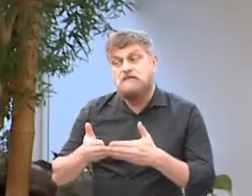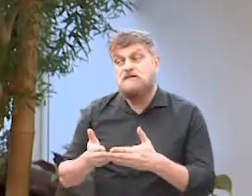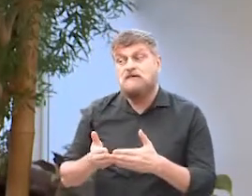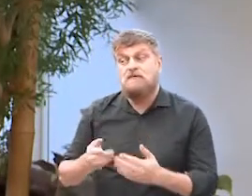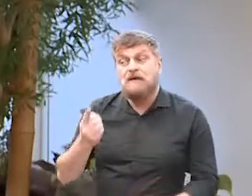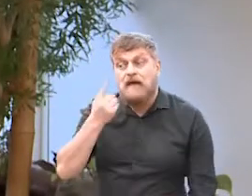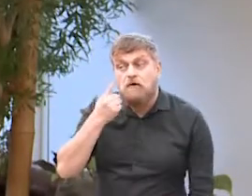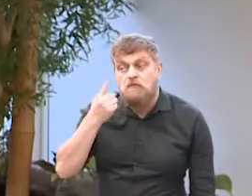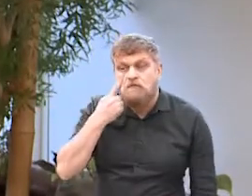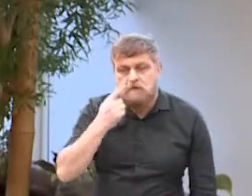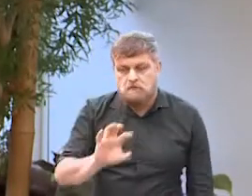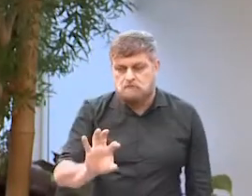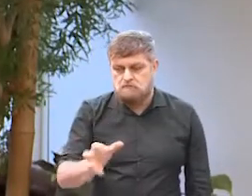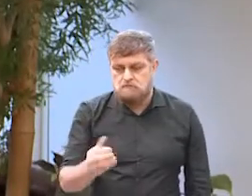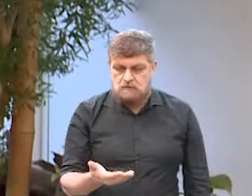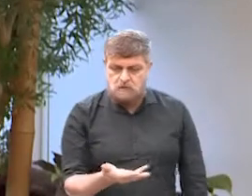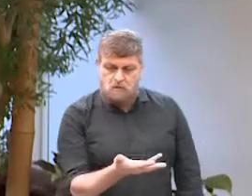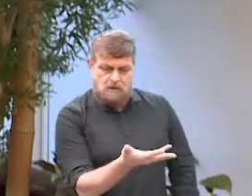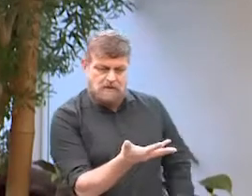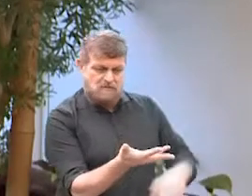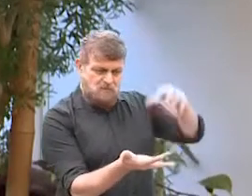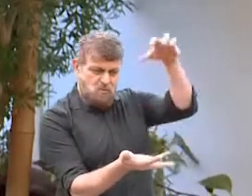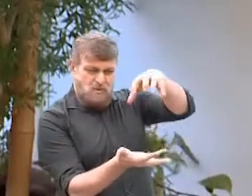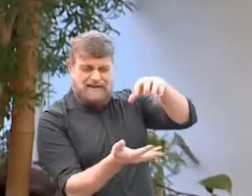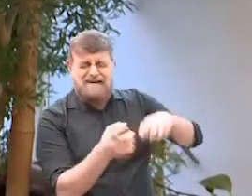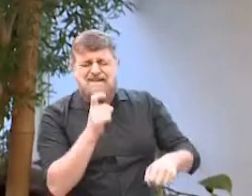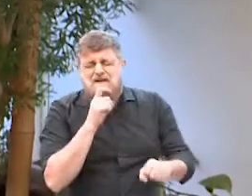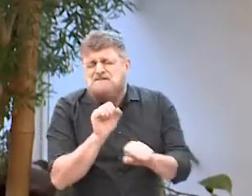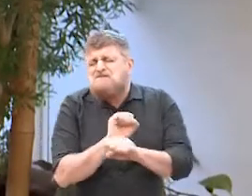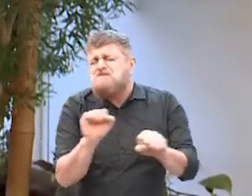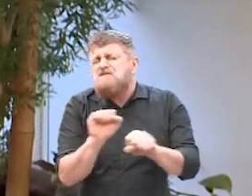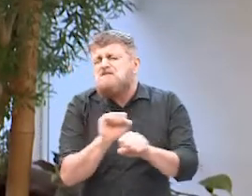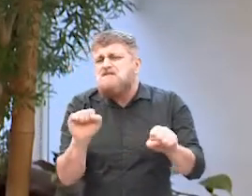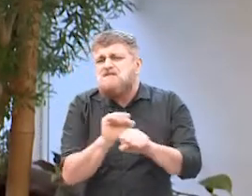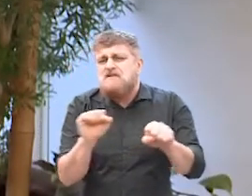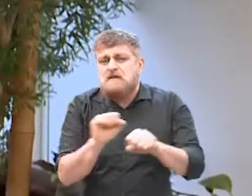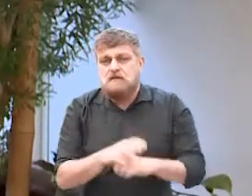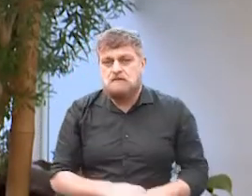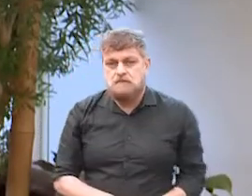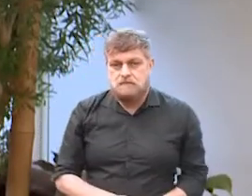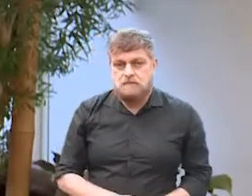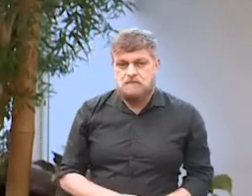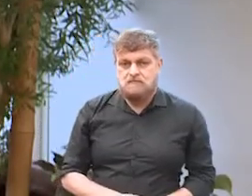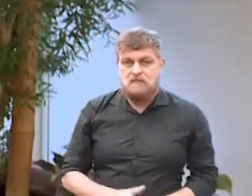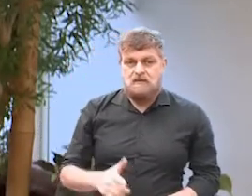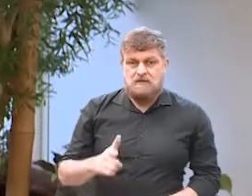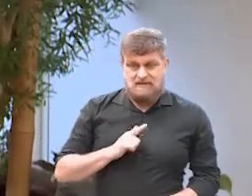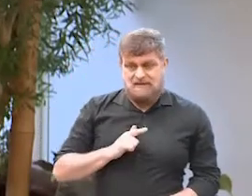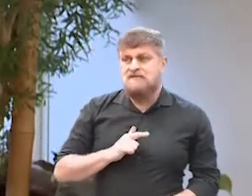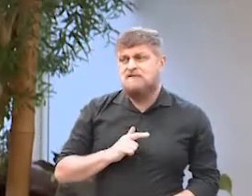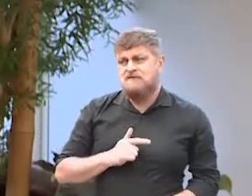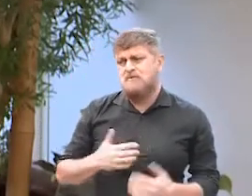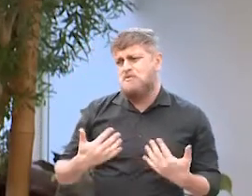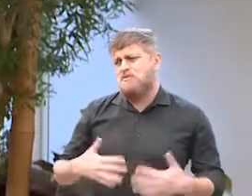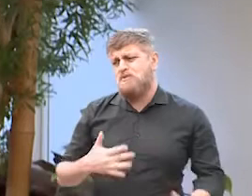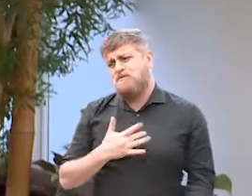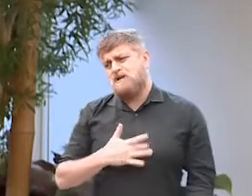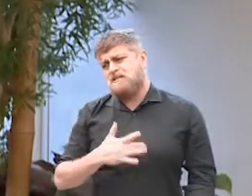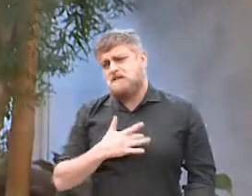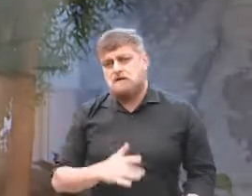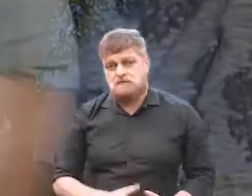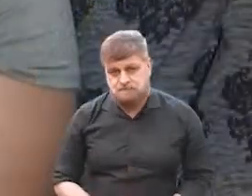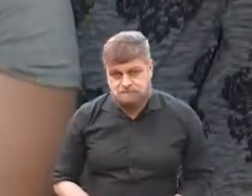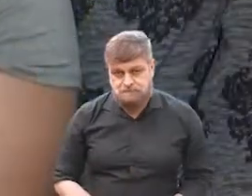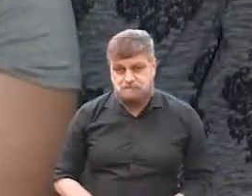aberto. E eu pedi, eu falei, eu quero. Abriu, coloquei a mão gelada. Então, nós pegamos muito